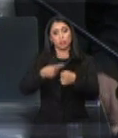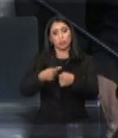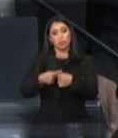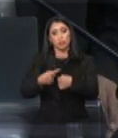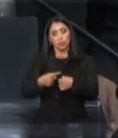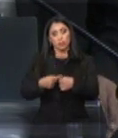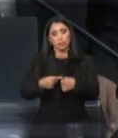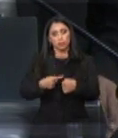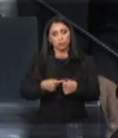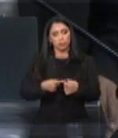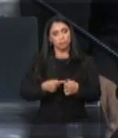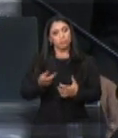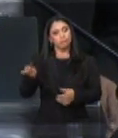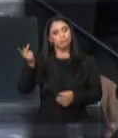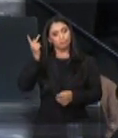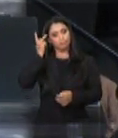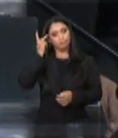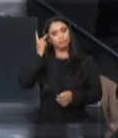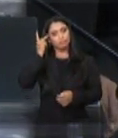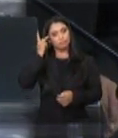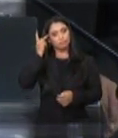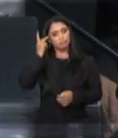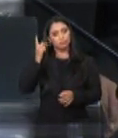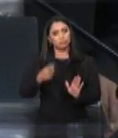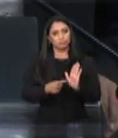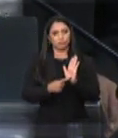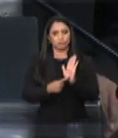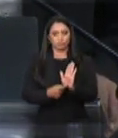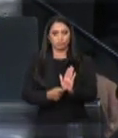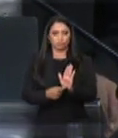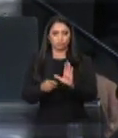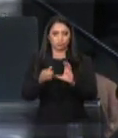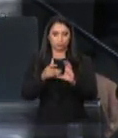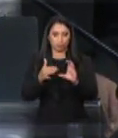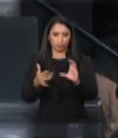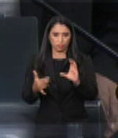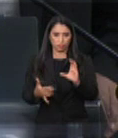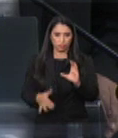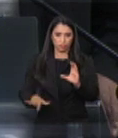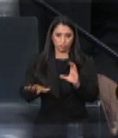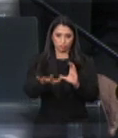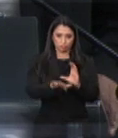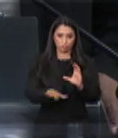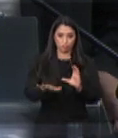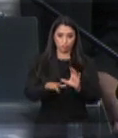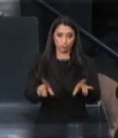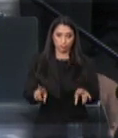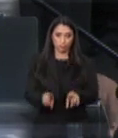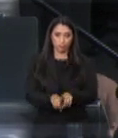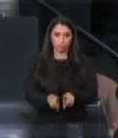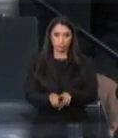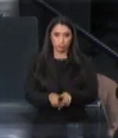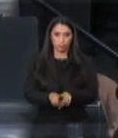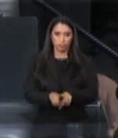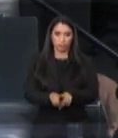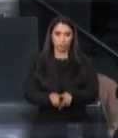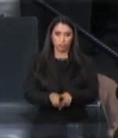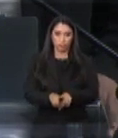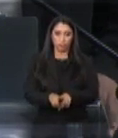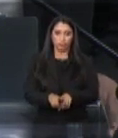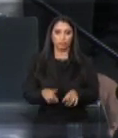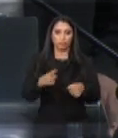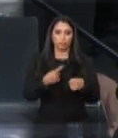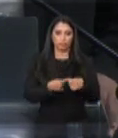como tal apresenta as suas grandes características nesta área também o maior centro urbano de